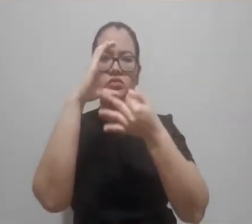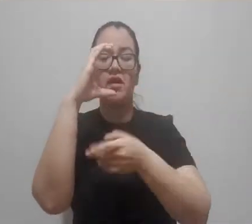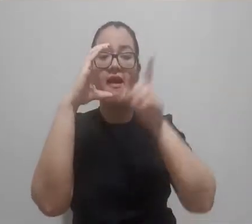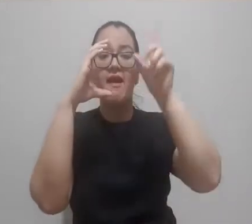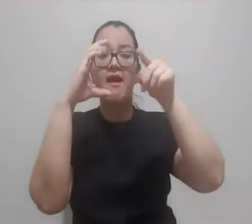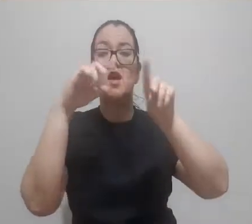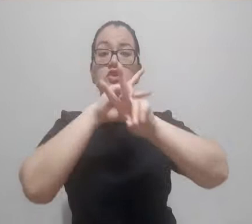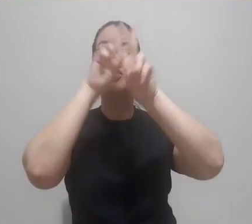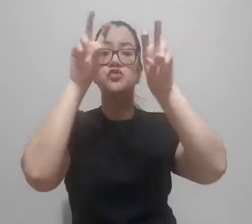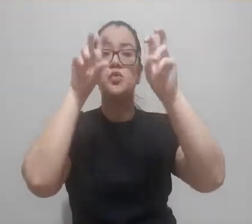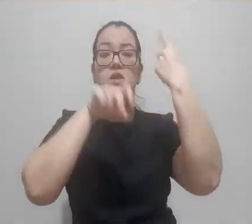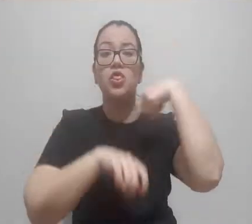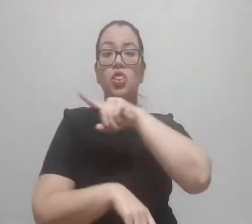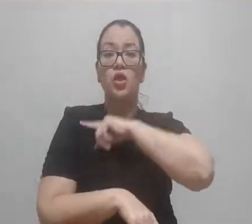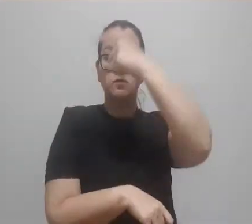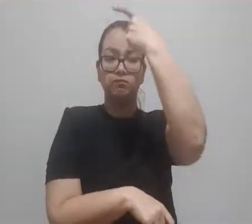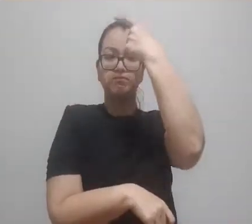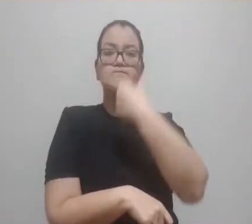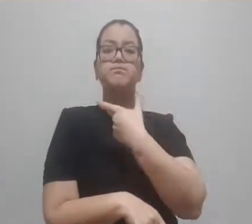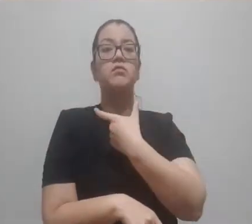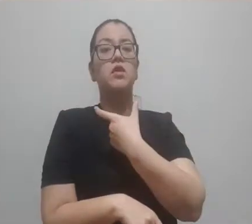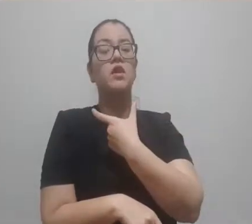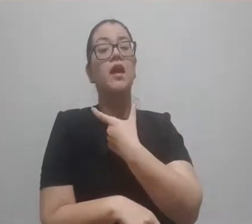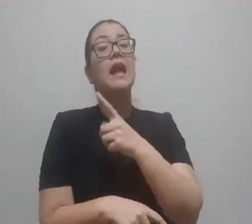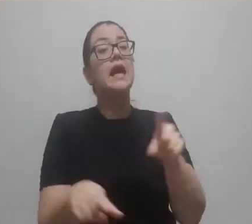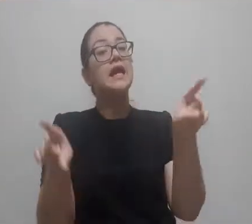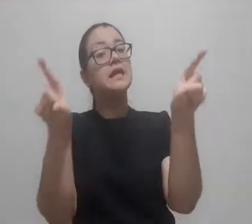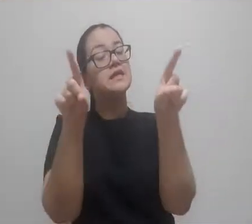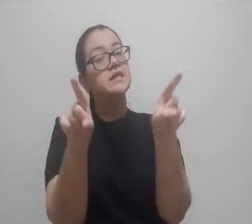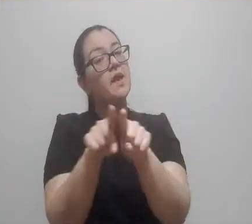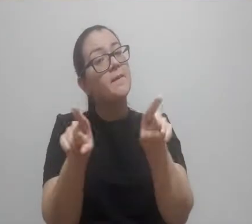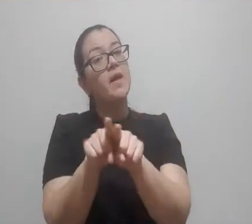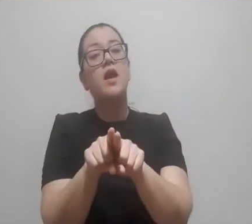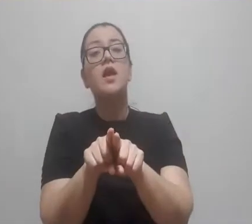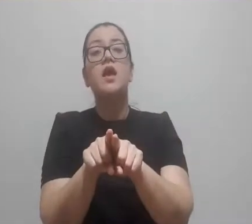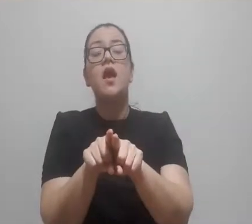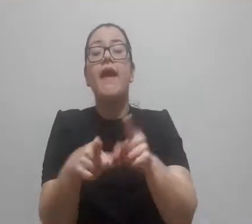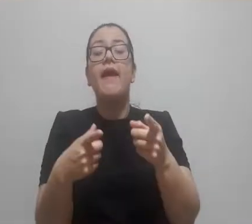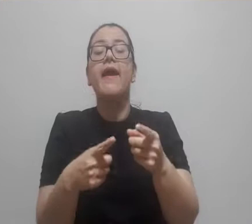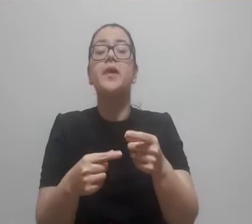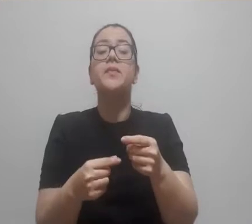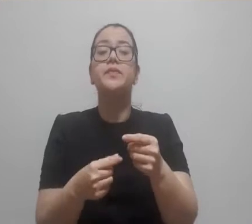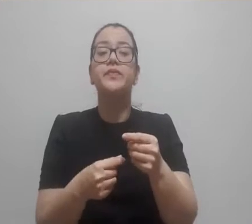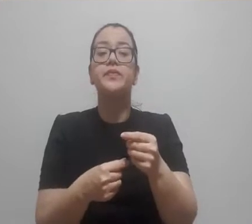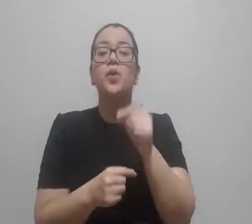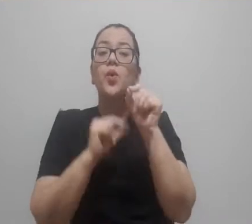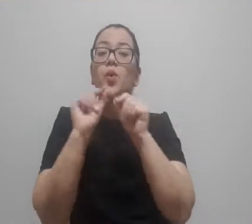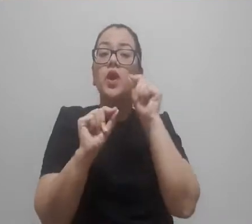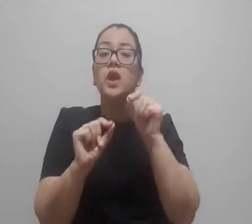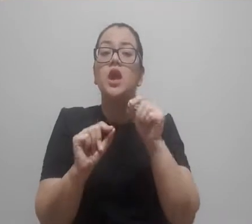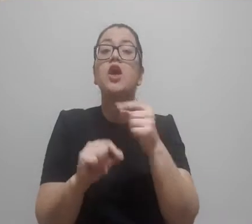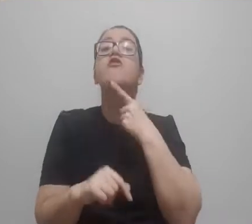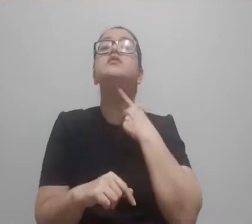nós somos, e não só de quem somos, da nossa identidade, mas ele está falando daquilo também, da maneira como nós devemos